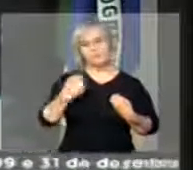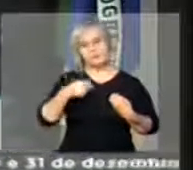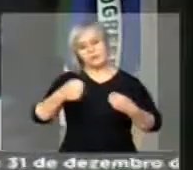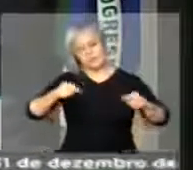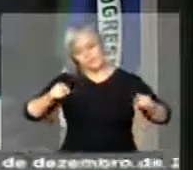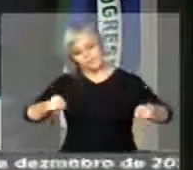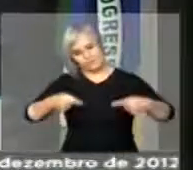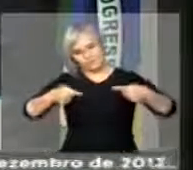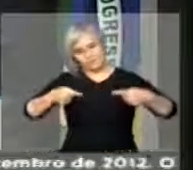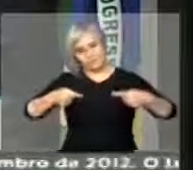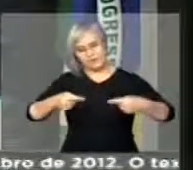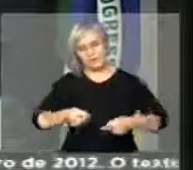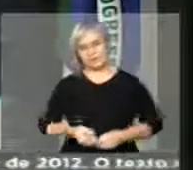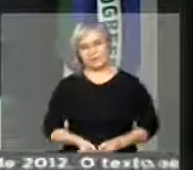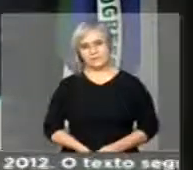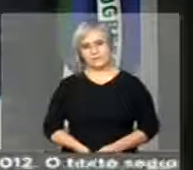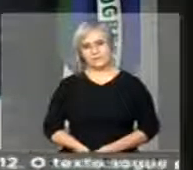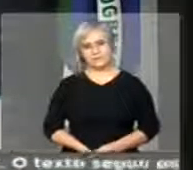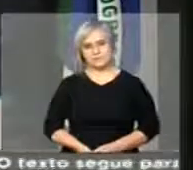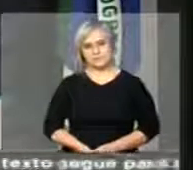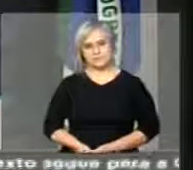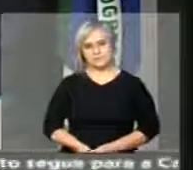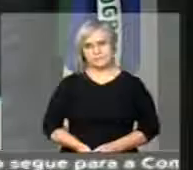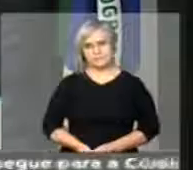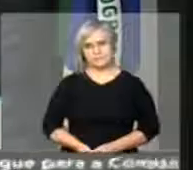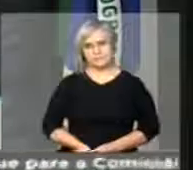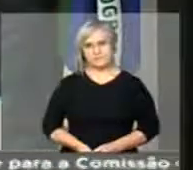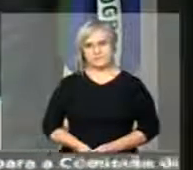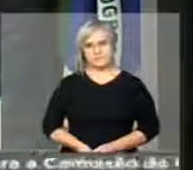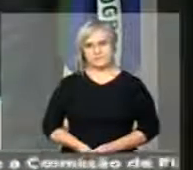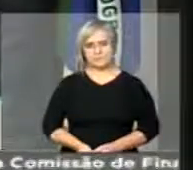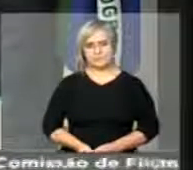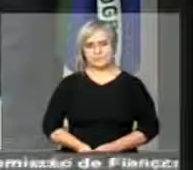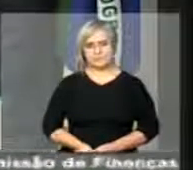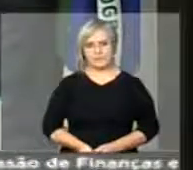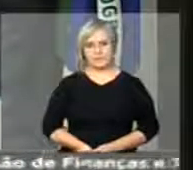enfrentá-los. Semana passada,